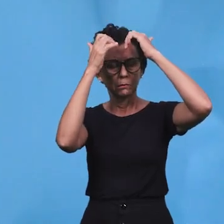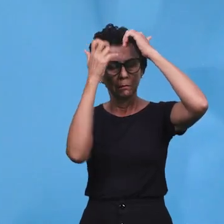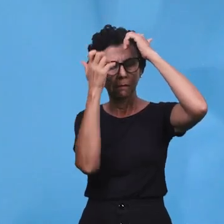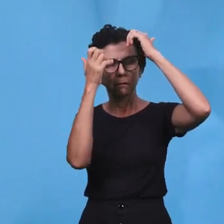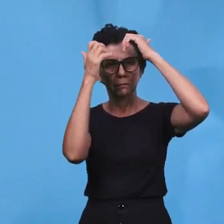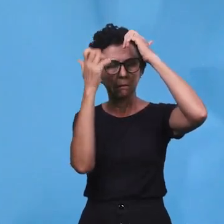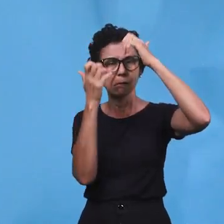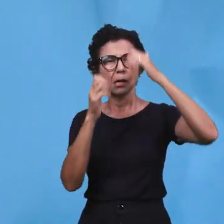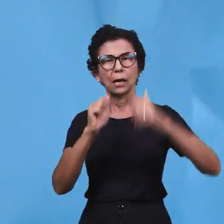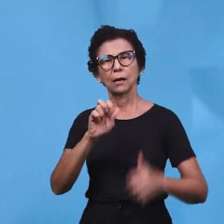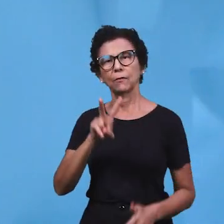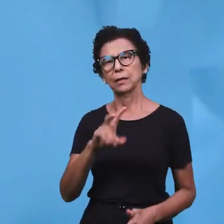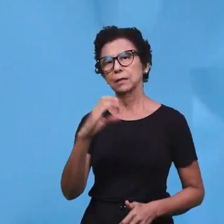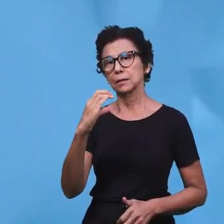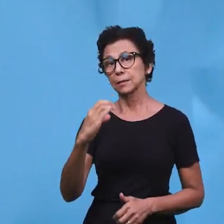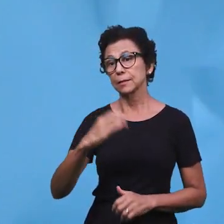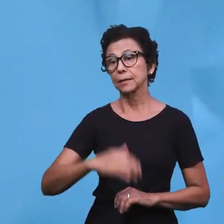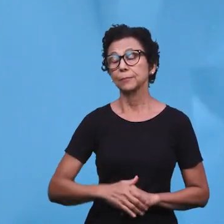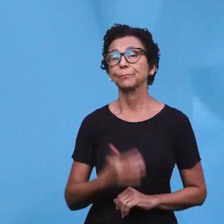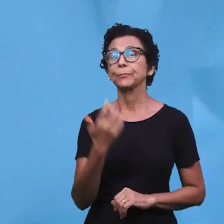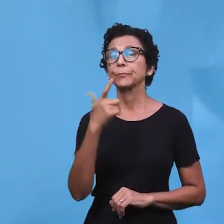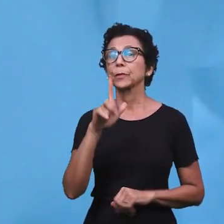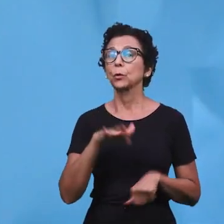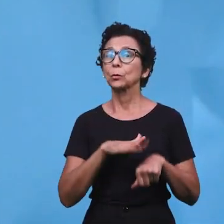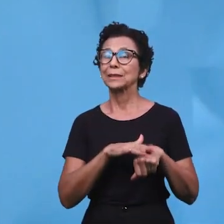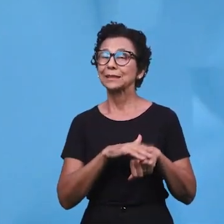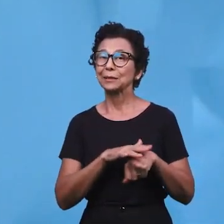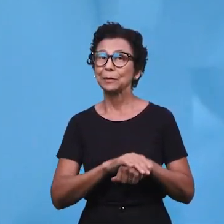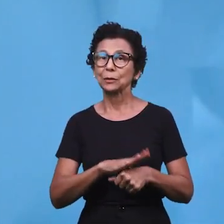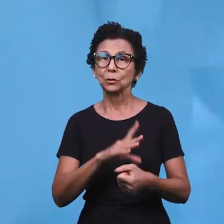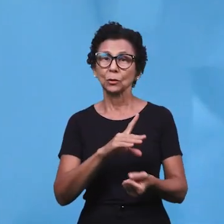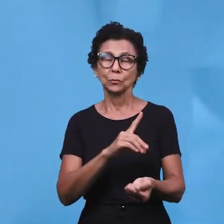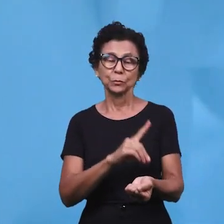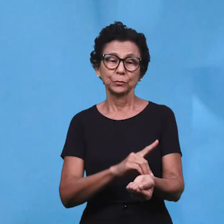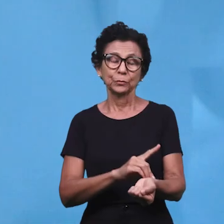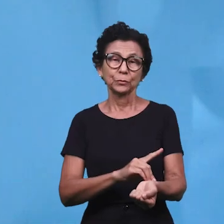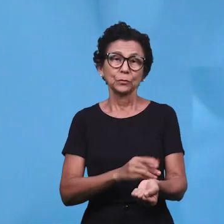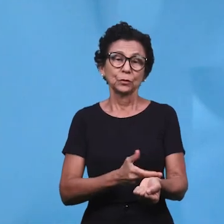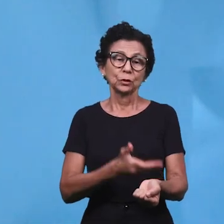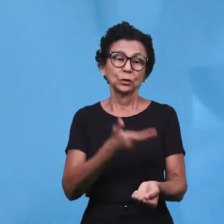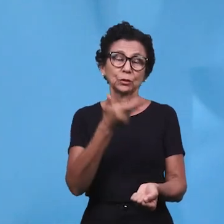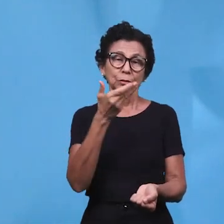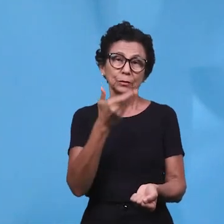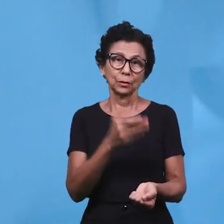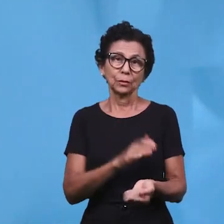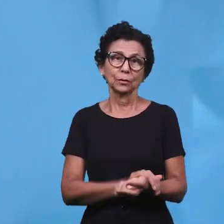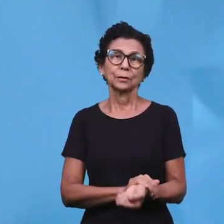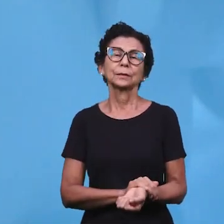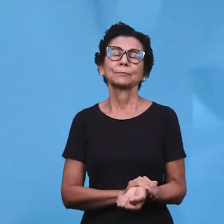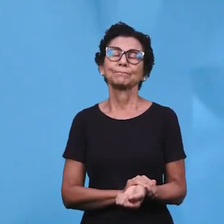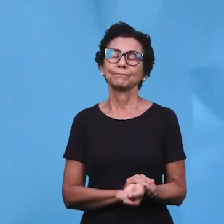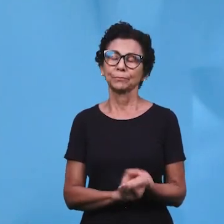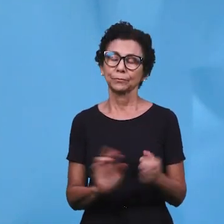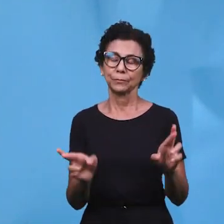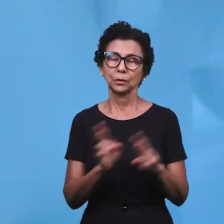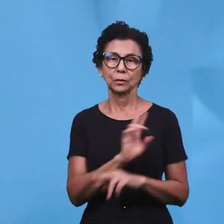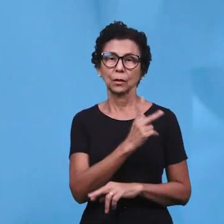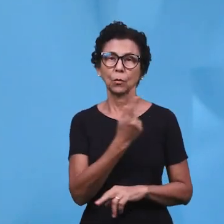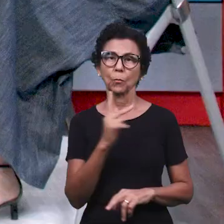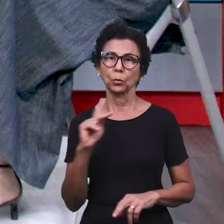derrame cerebral, né, o AVC, Aham. e outras doenças como diabetes, outras doenças endocrinológicas,